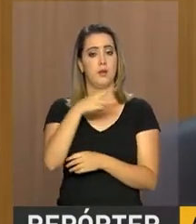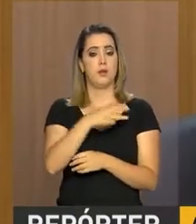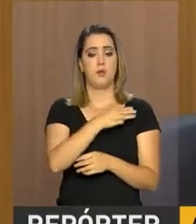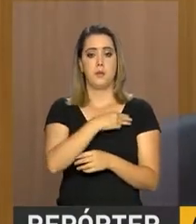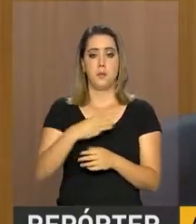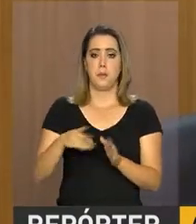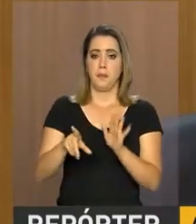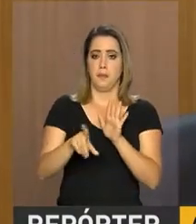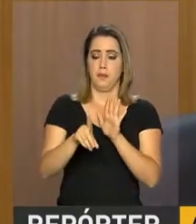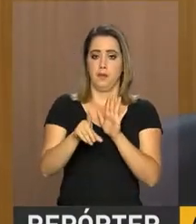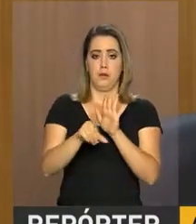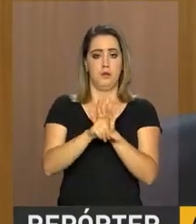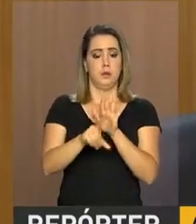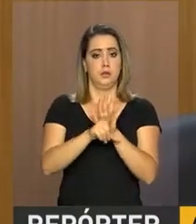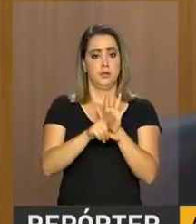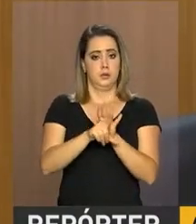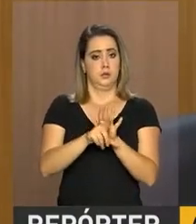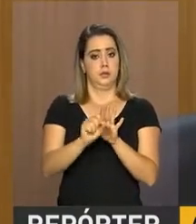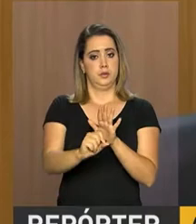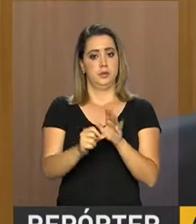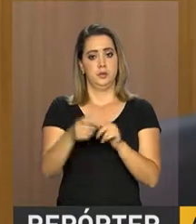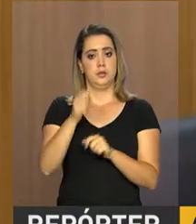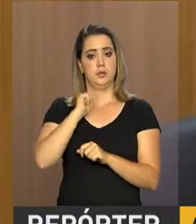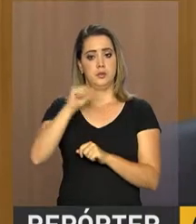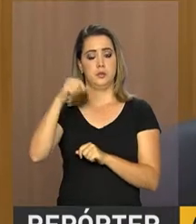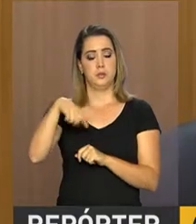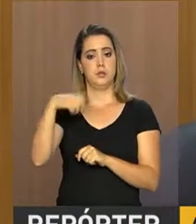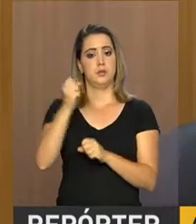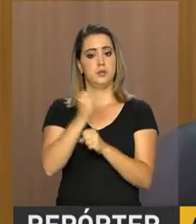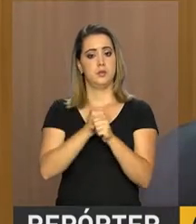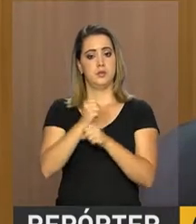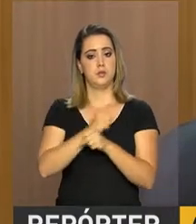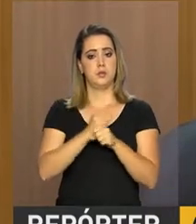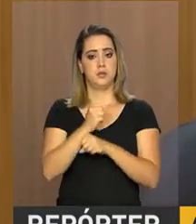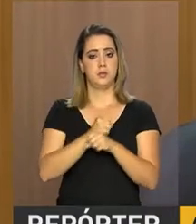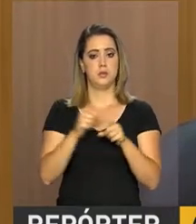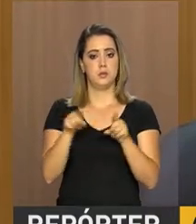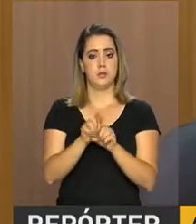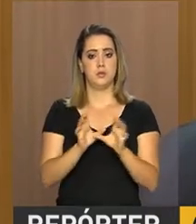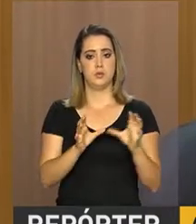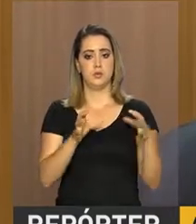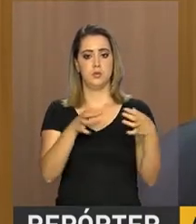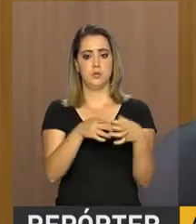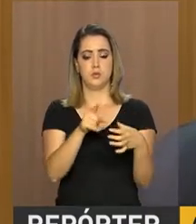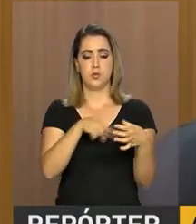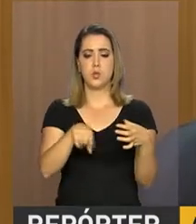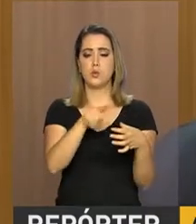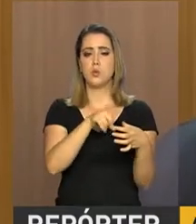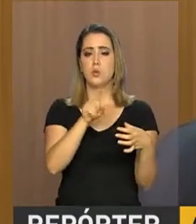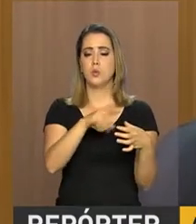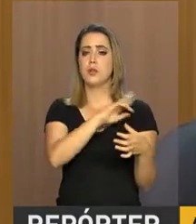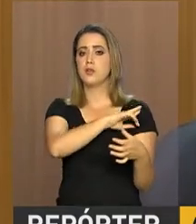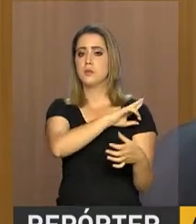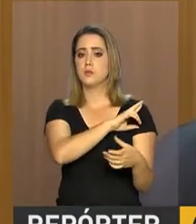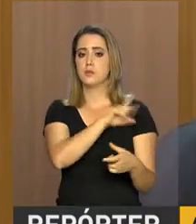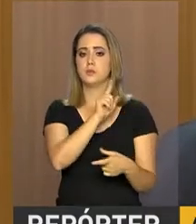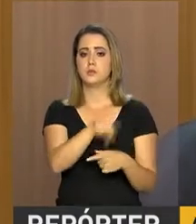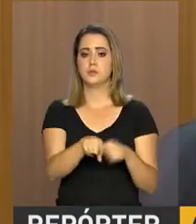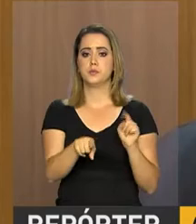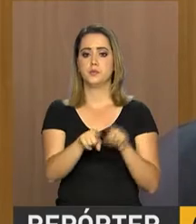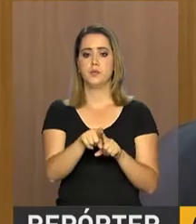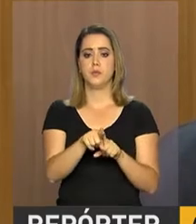presidencial 90 25 de abril deste ano de 2017 esse comitê foi o responsável está sendo